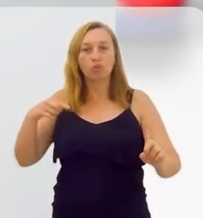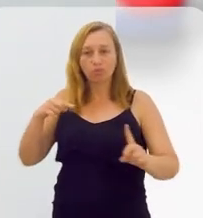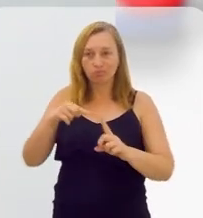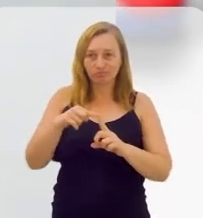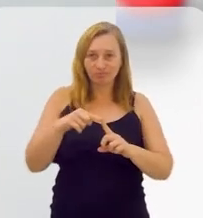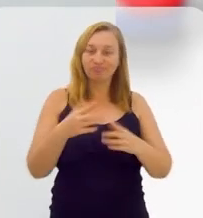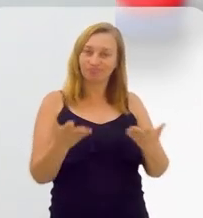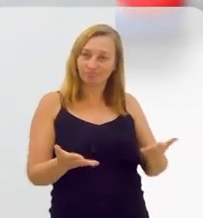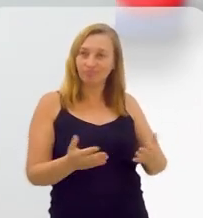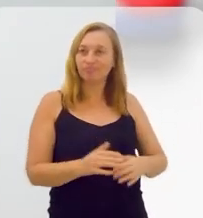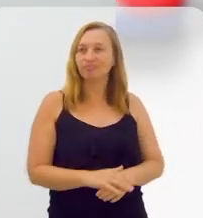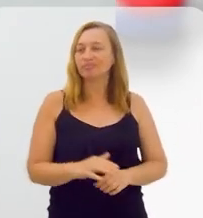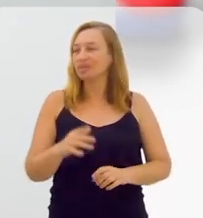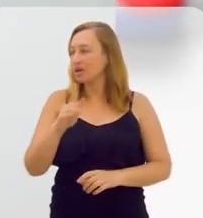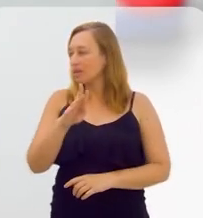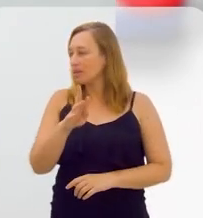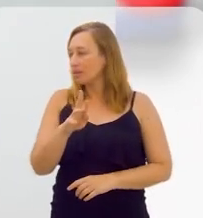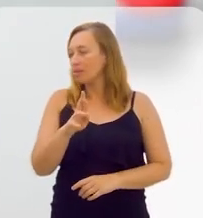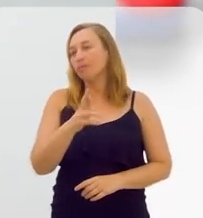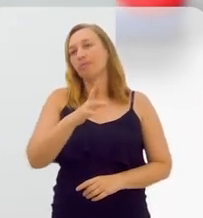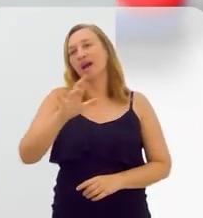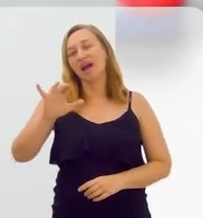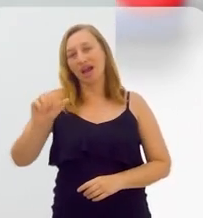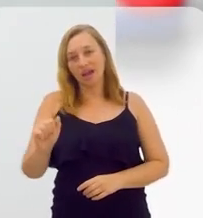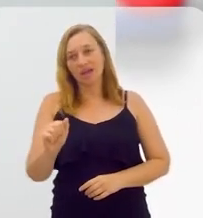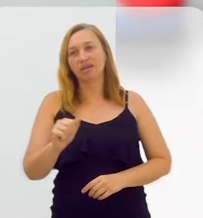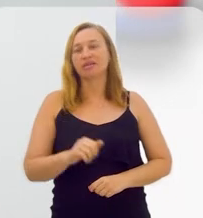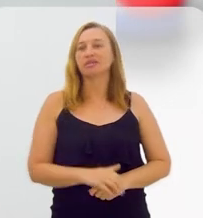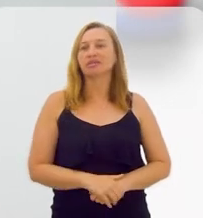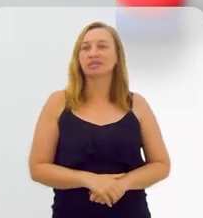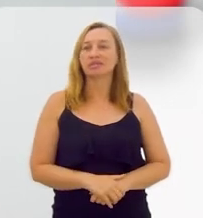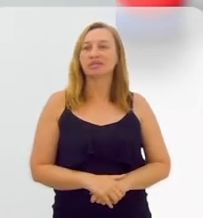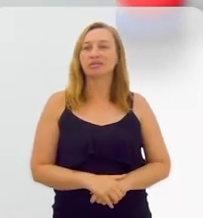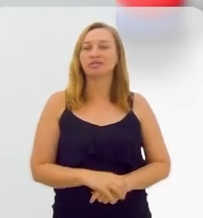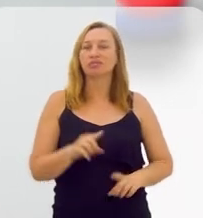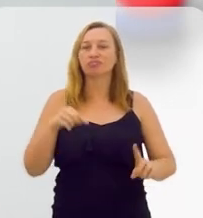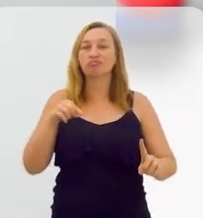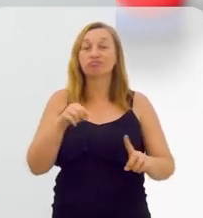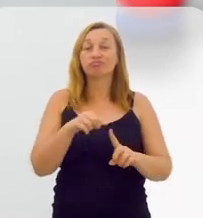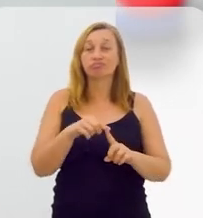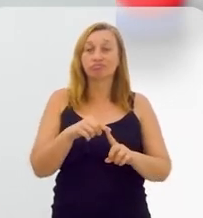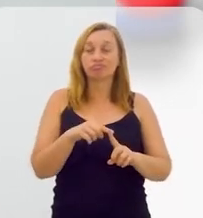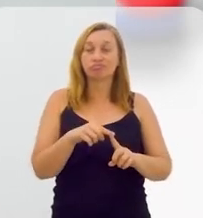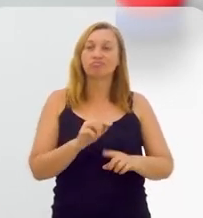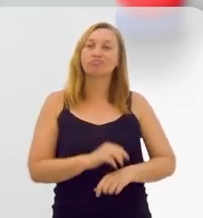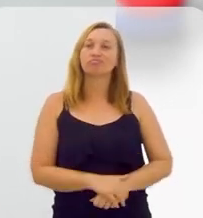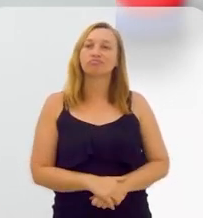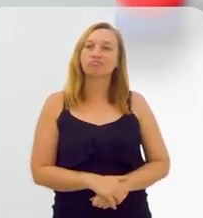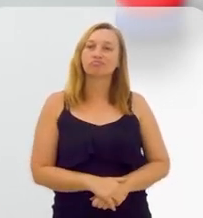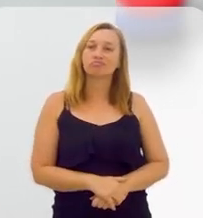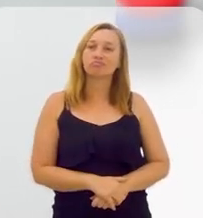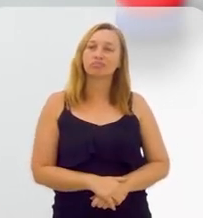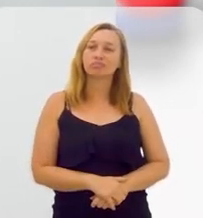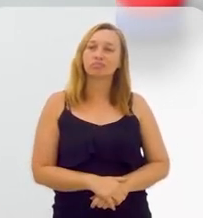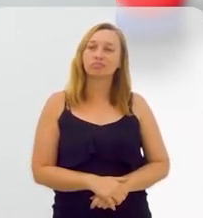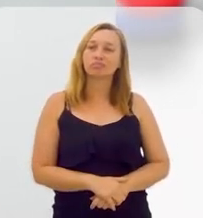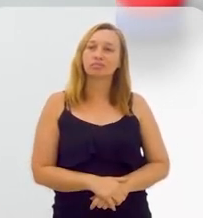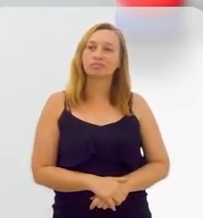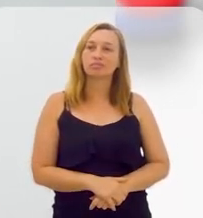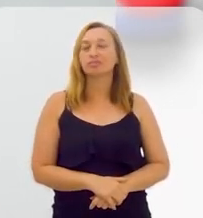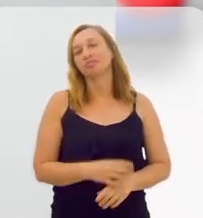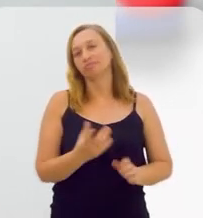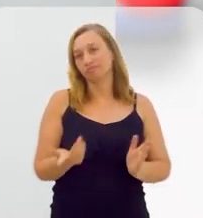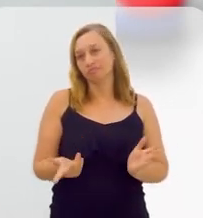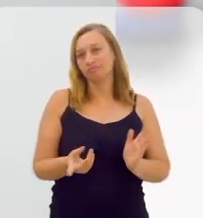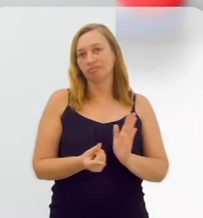O objetivo, tá, dessa barraca, ele tem, como objetivo custear o subsídio